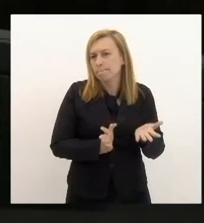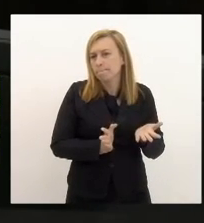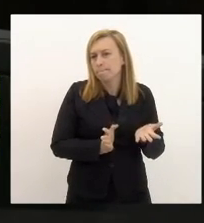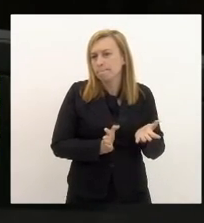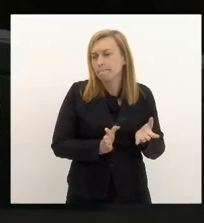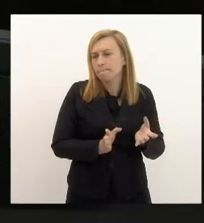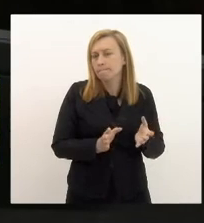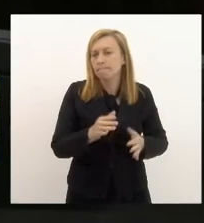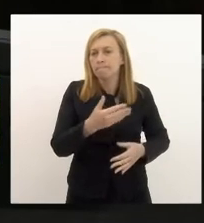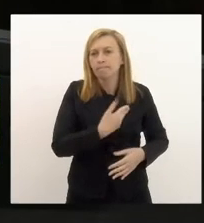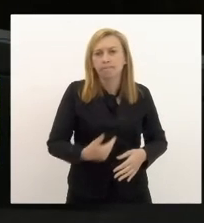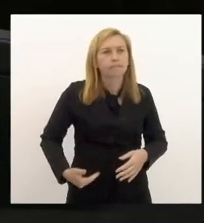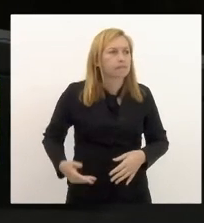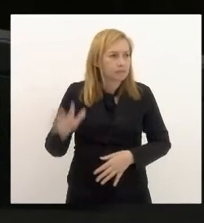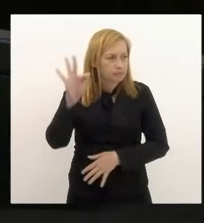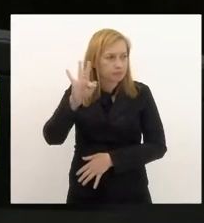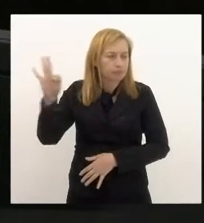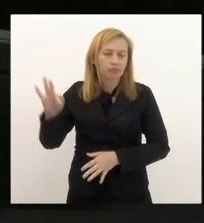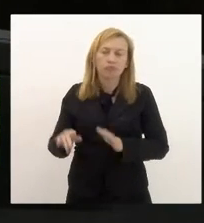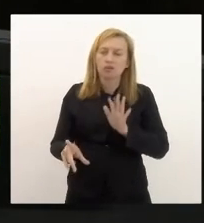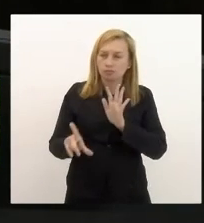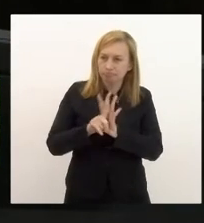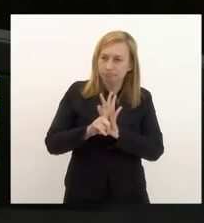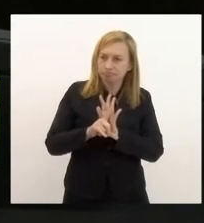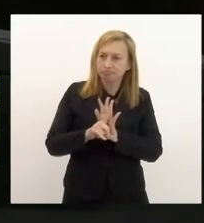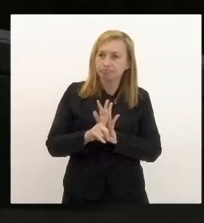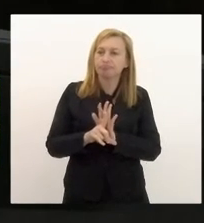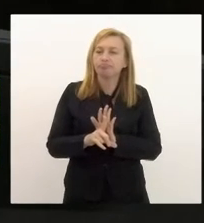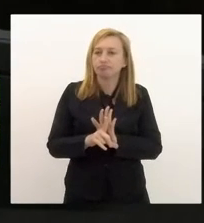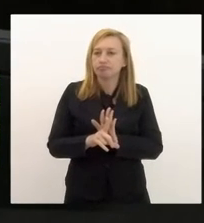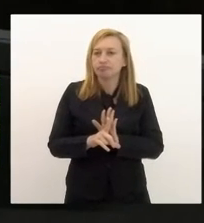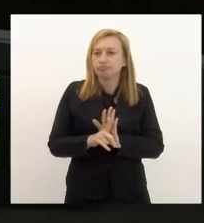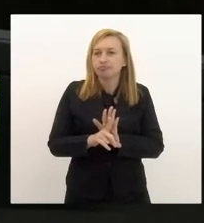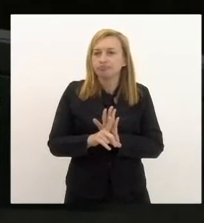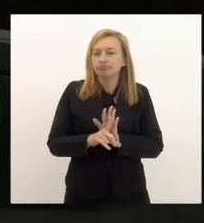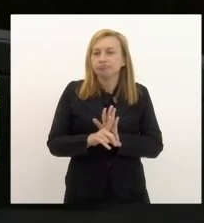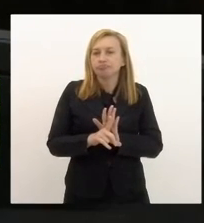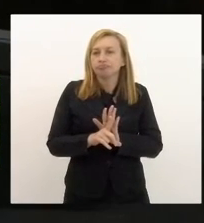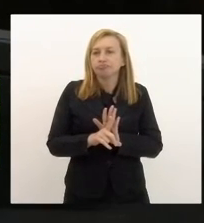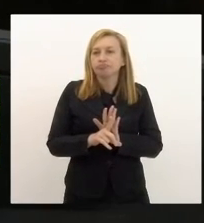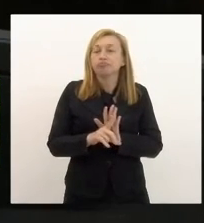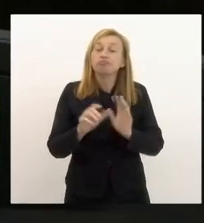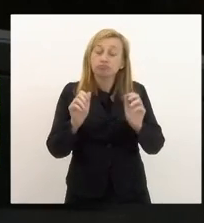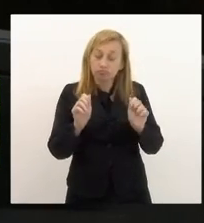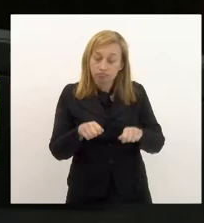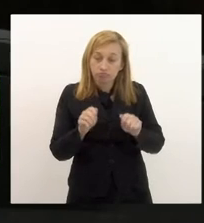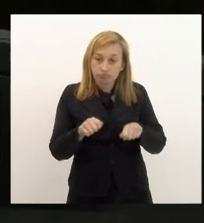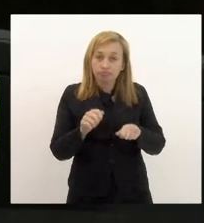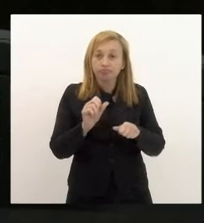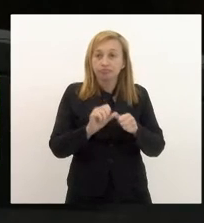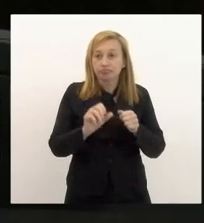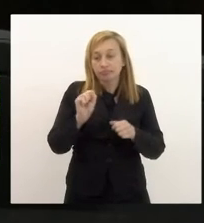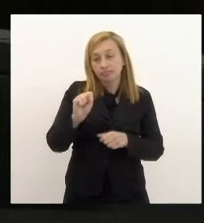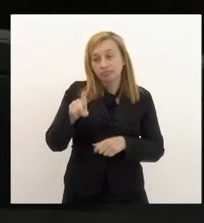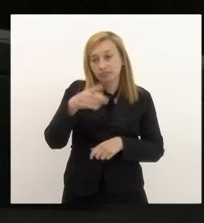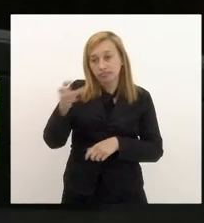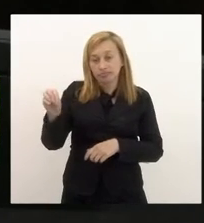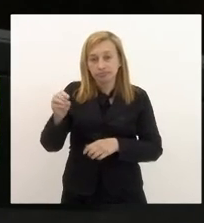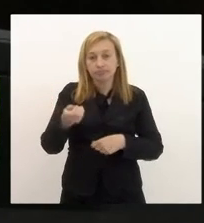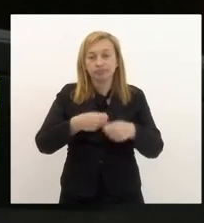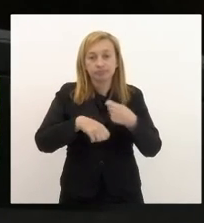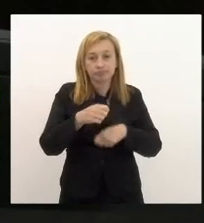Governo Federal na legislação que nos é possível fazer adesão para o